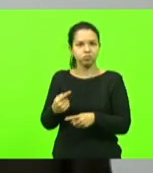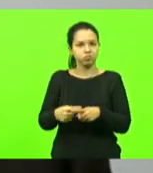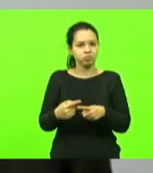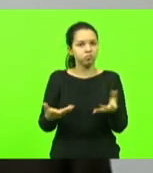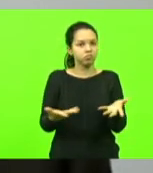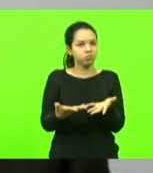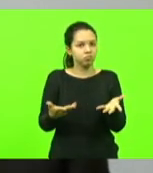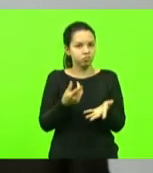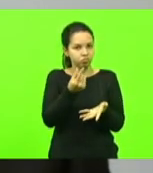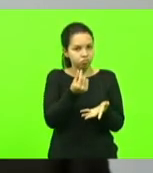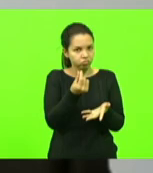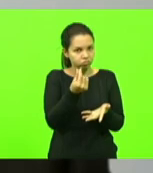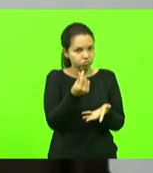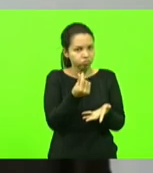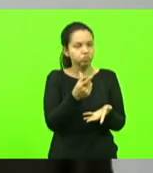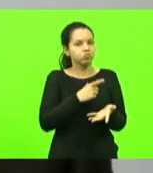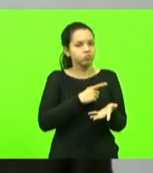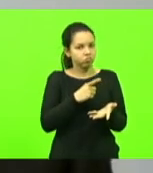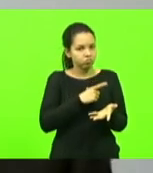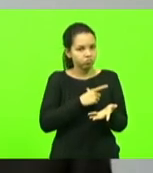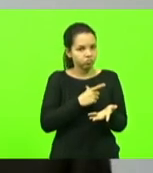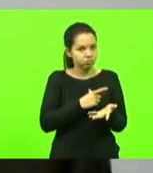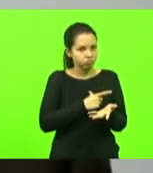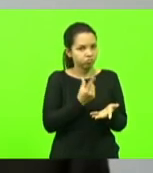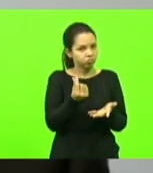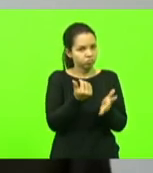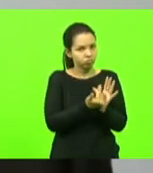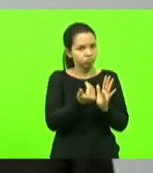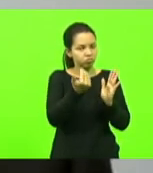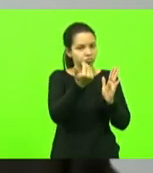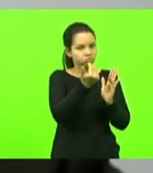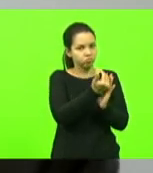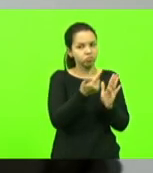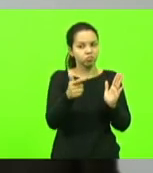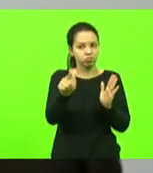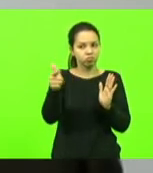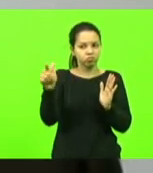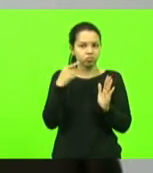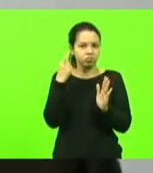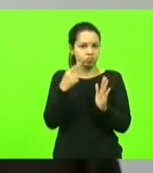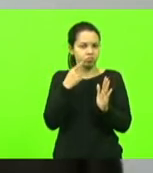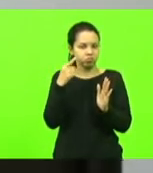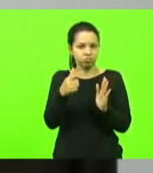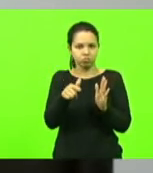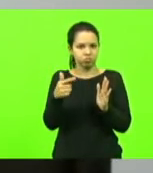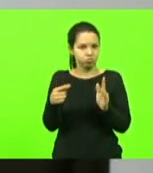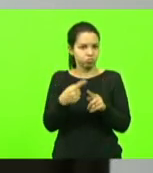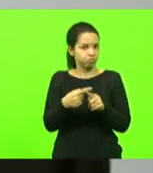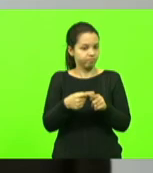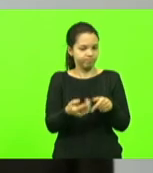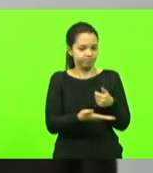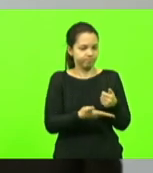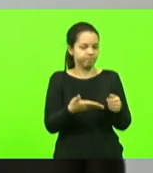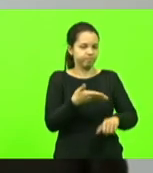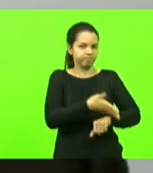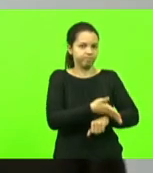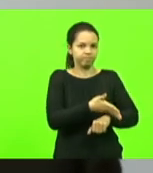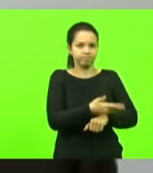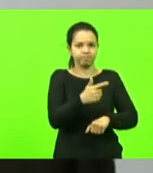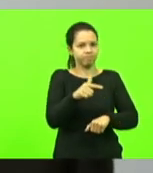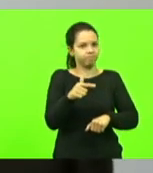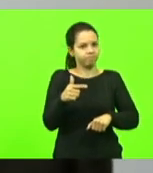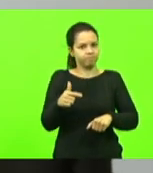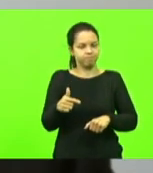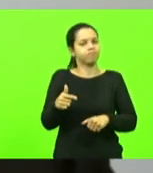de recurso extra que os outros colegas deputados não tiveram, porque, claro, não fazem parte da base, tem esse